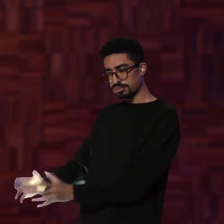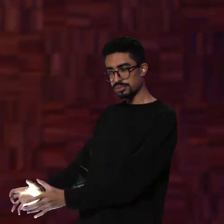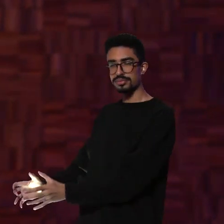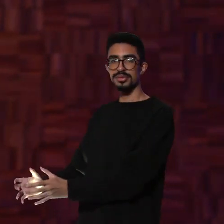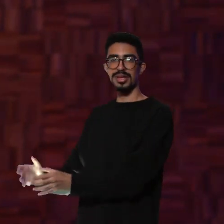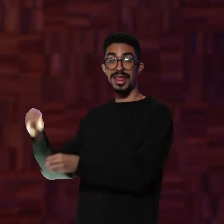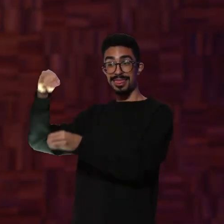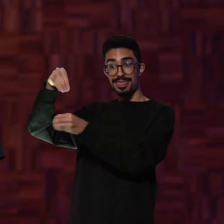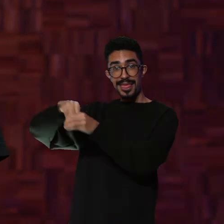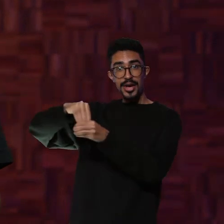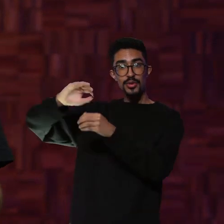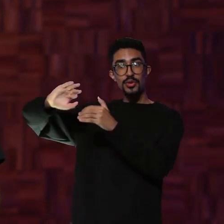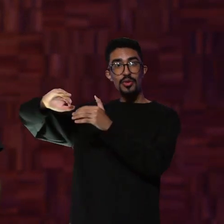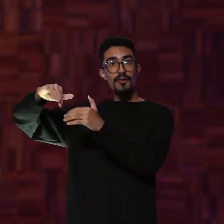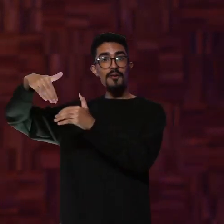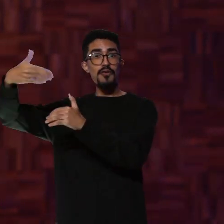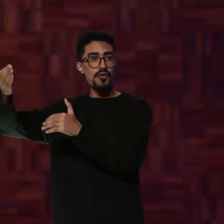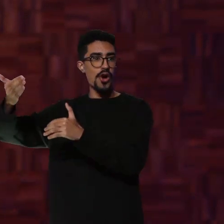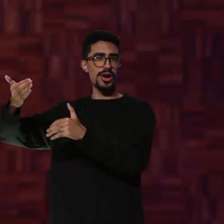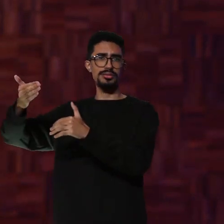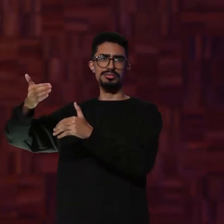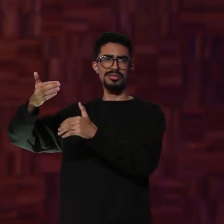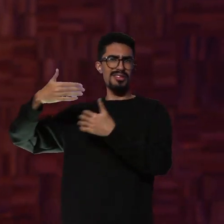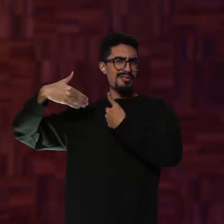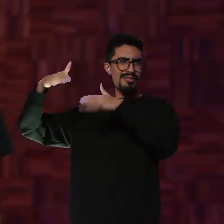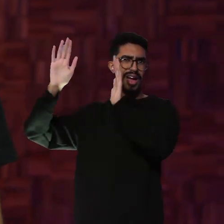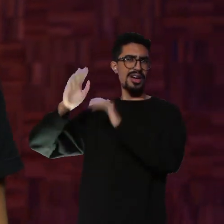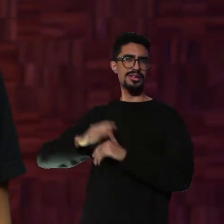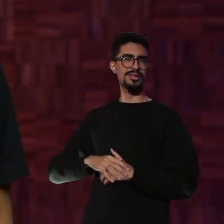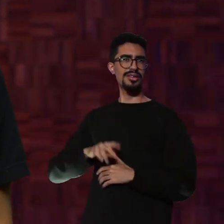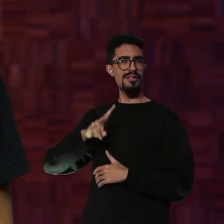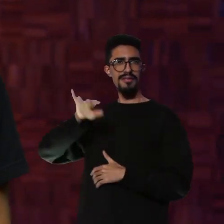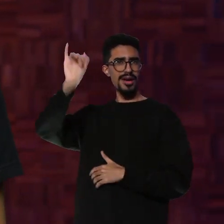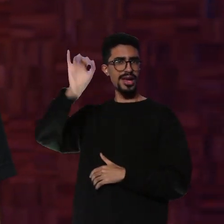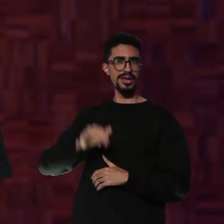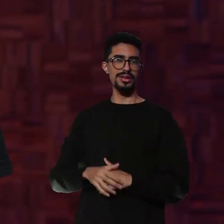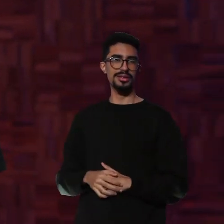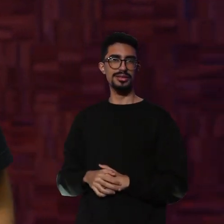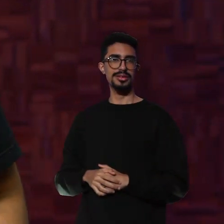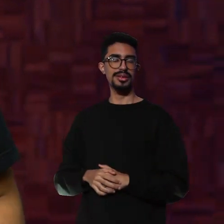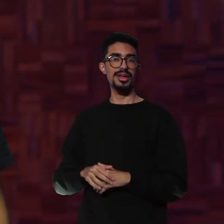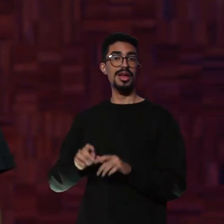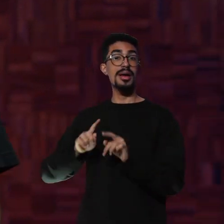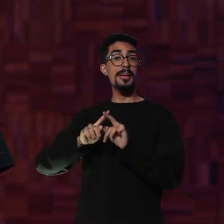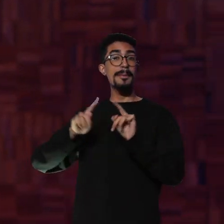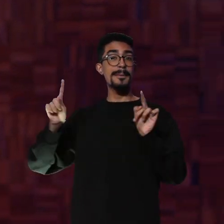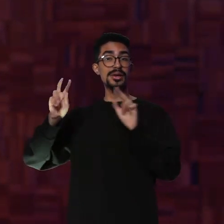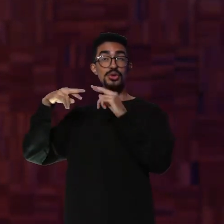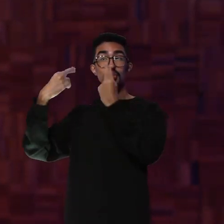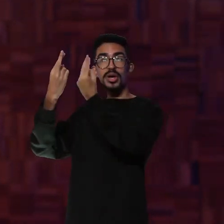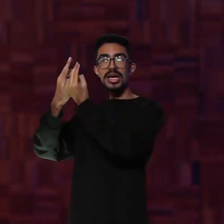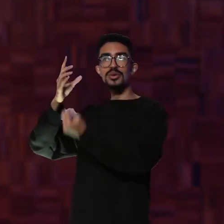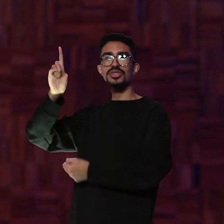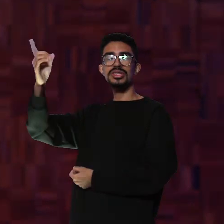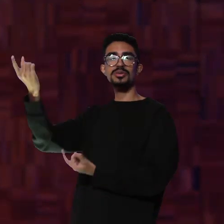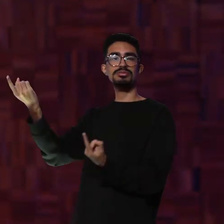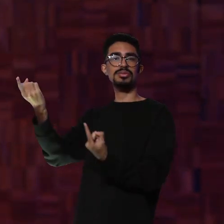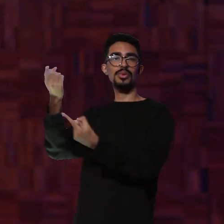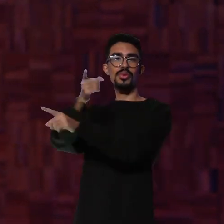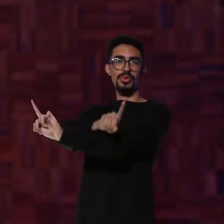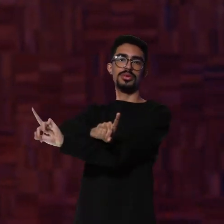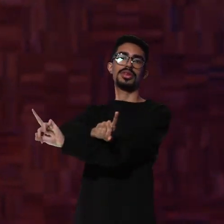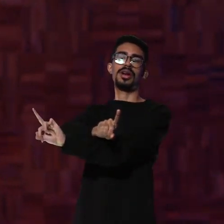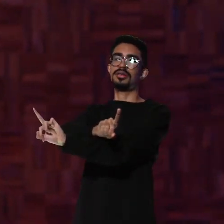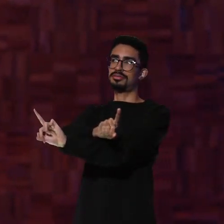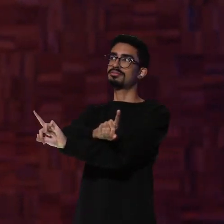dúvida, vai. No reino espiritual é o contrário. Na dúvida, não vai. Por quê? Fé é convicção, certeza. Eu